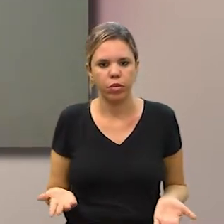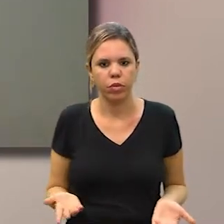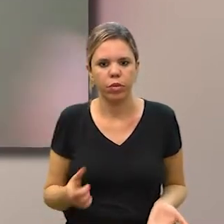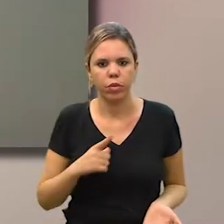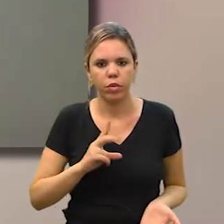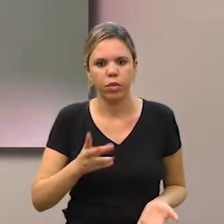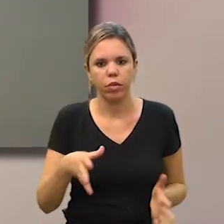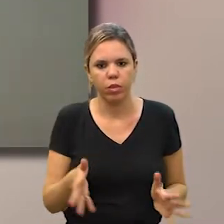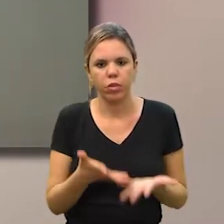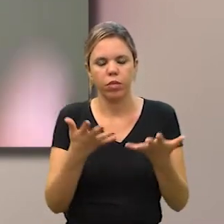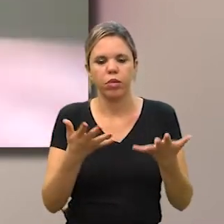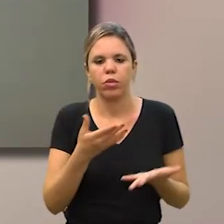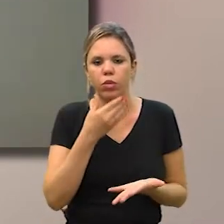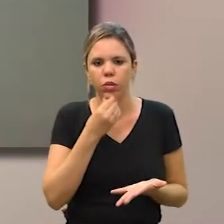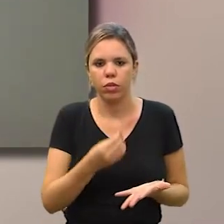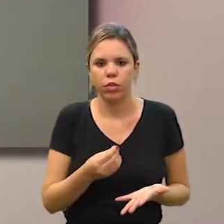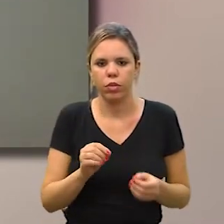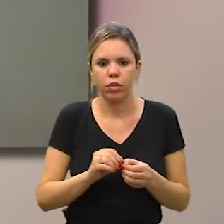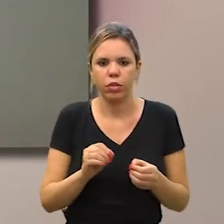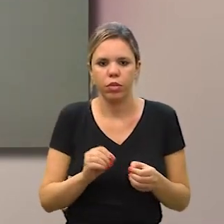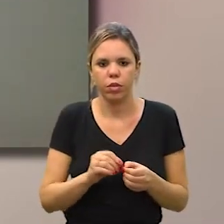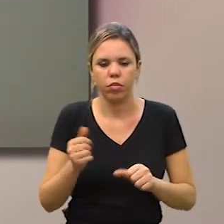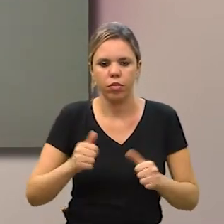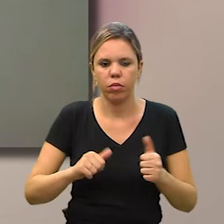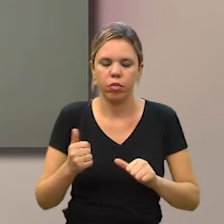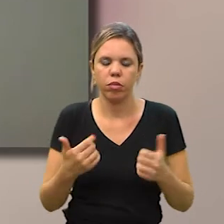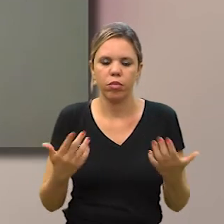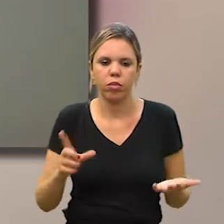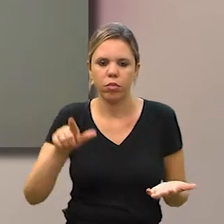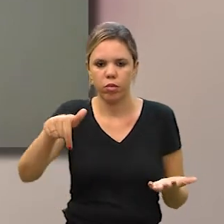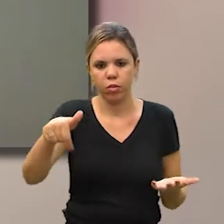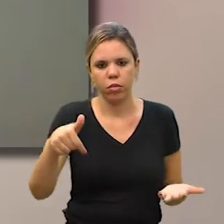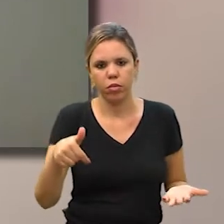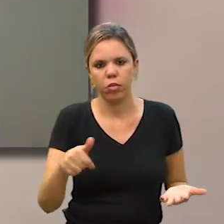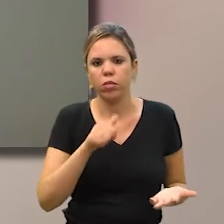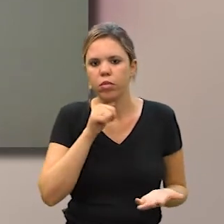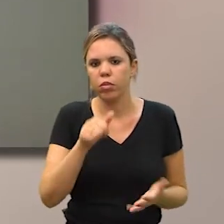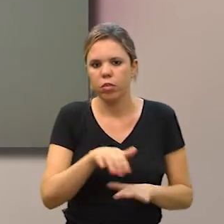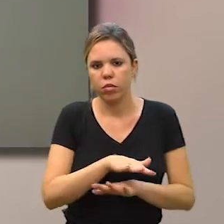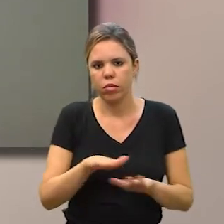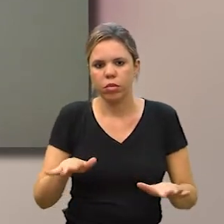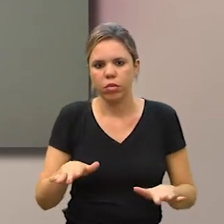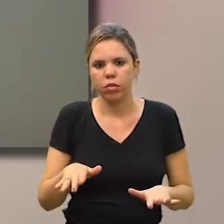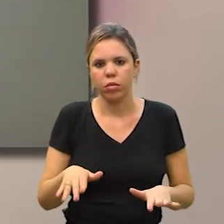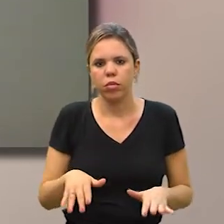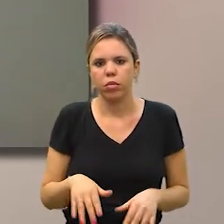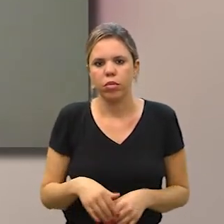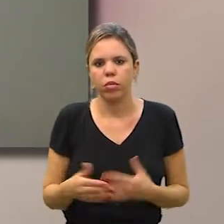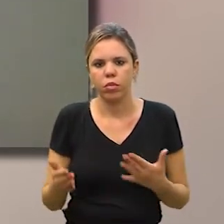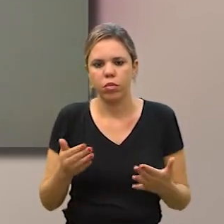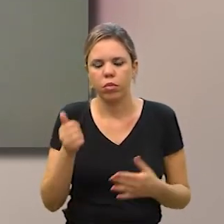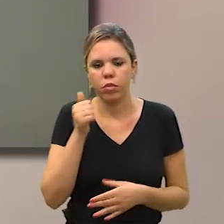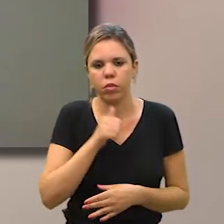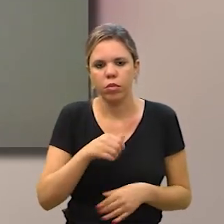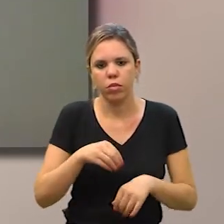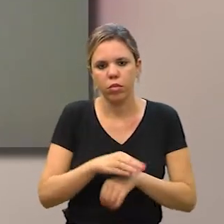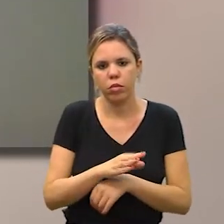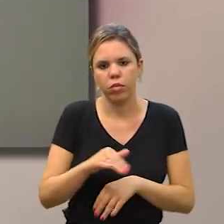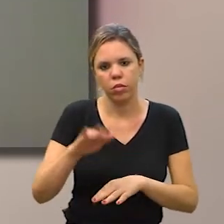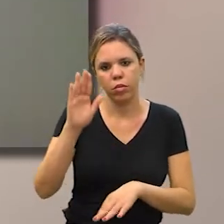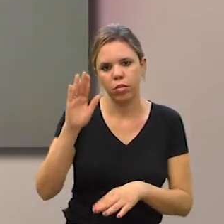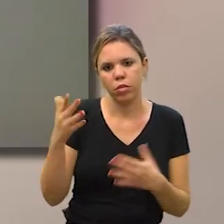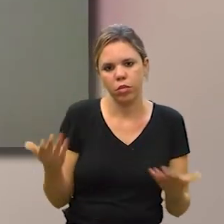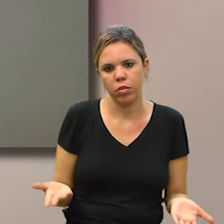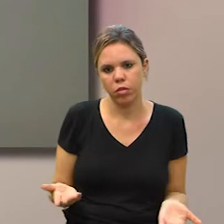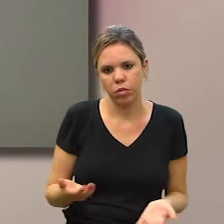a gente tem incentivado os homens a fazer esse diagnóstico depois da menopausa isso é que para a mulher até passa um